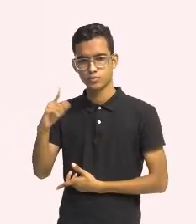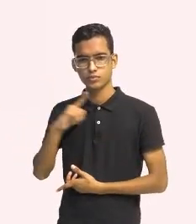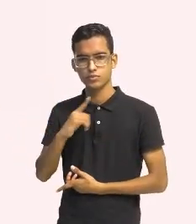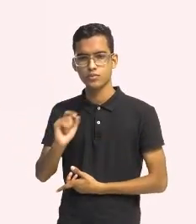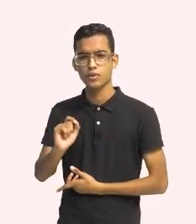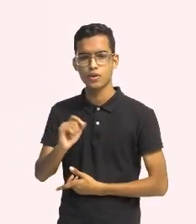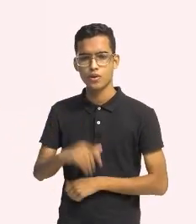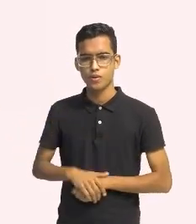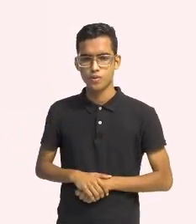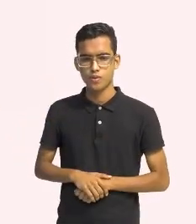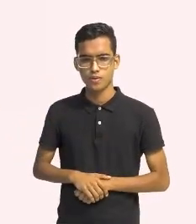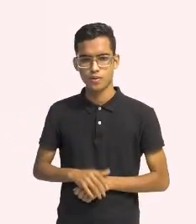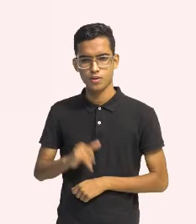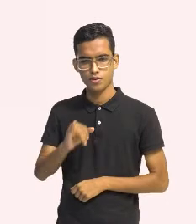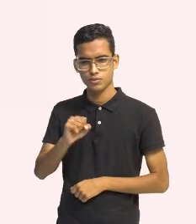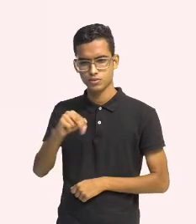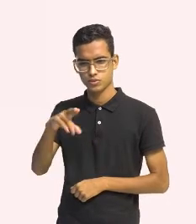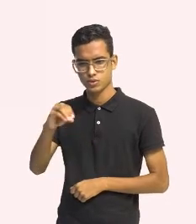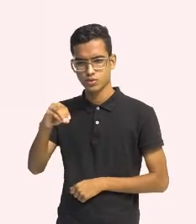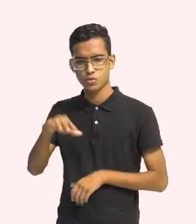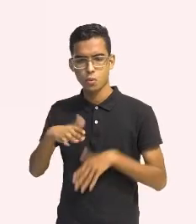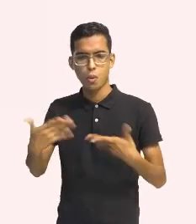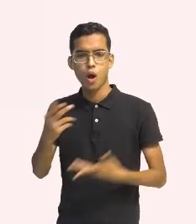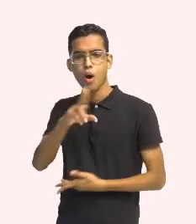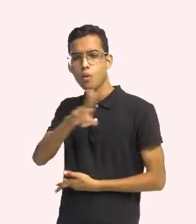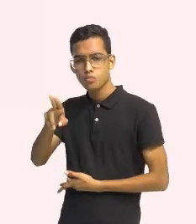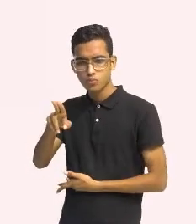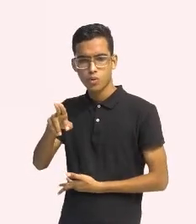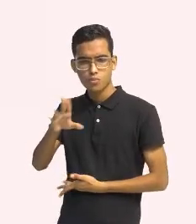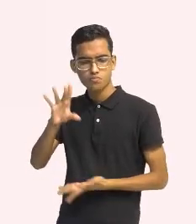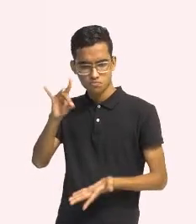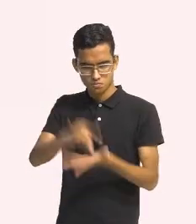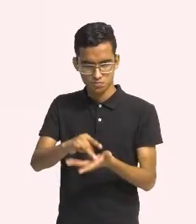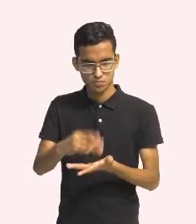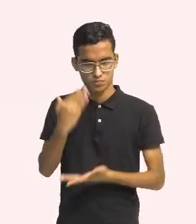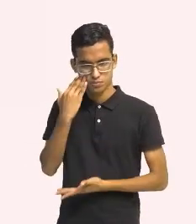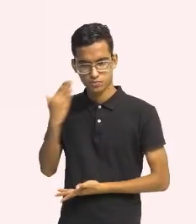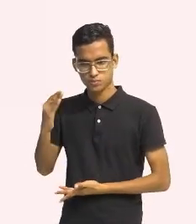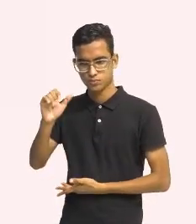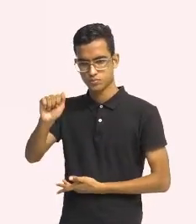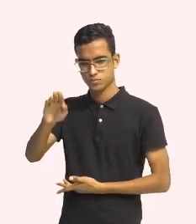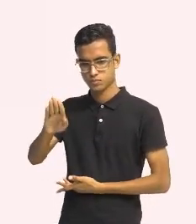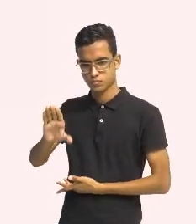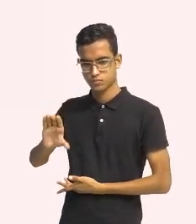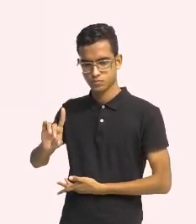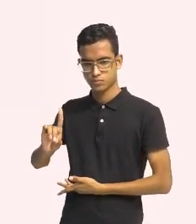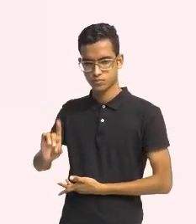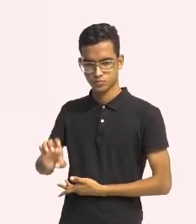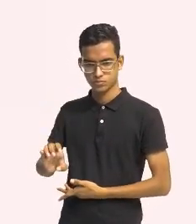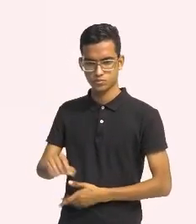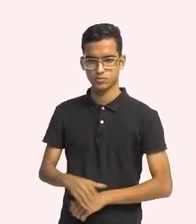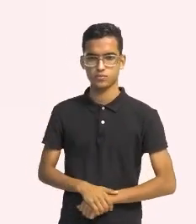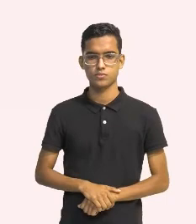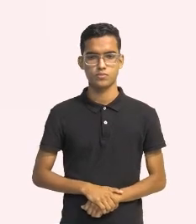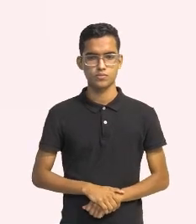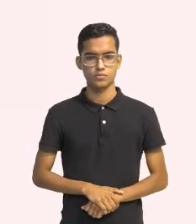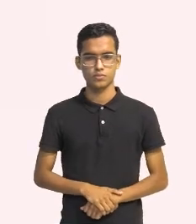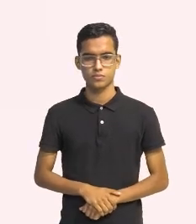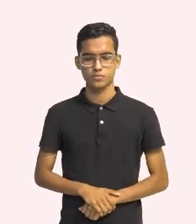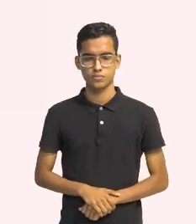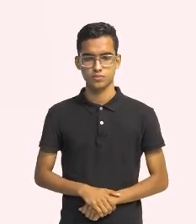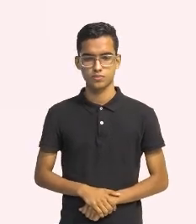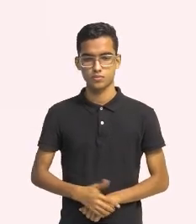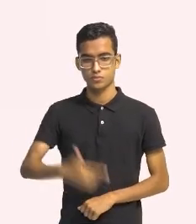para vocês durante a aula, tá? Qual é o seu nome oficial? Tá bom? O nome IUPAC. Vamos para a